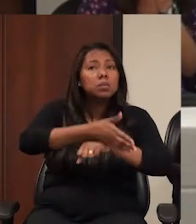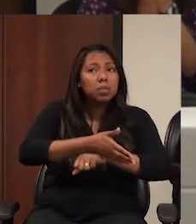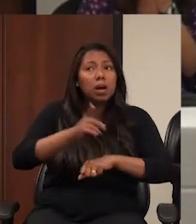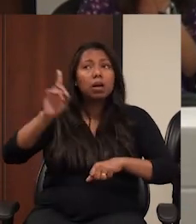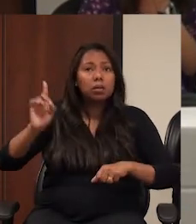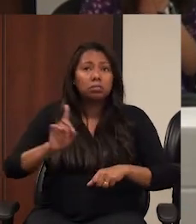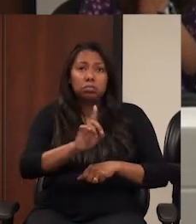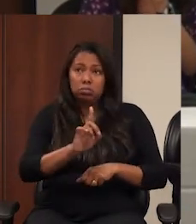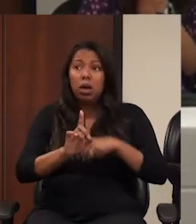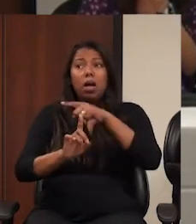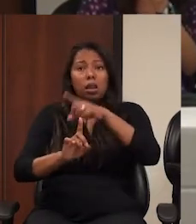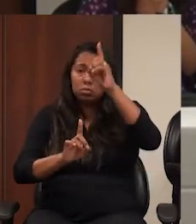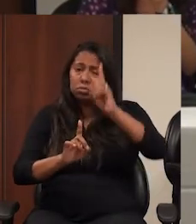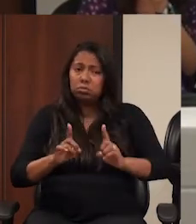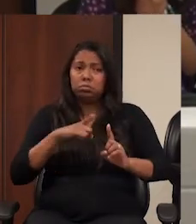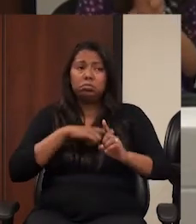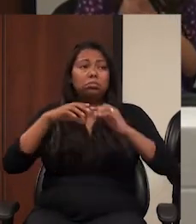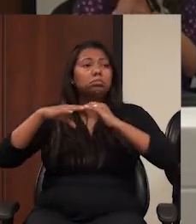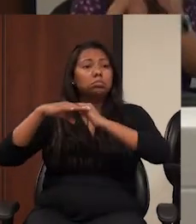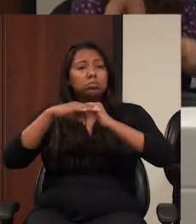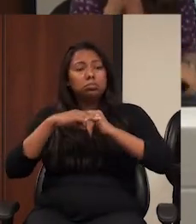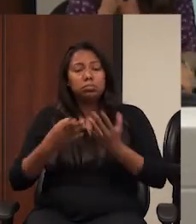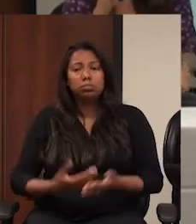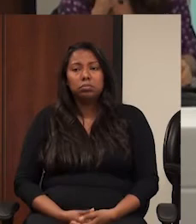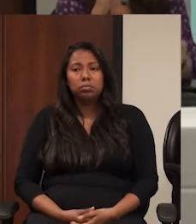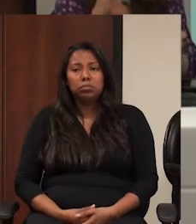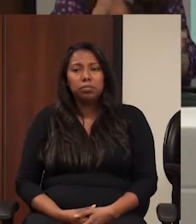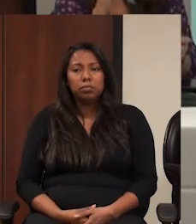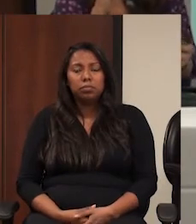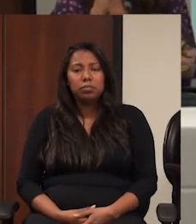usufruir dos direitos que os outros usufruem, né?